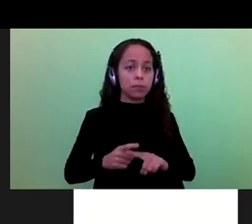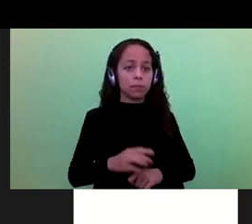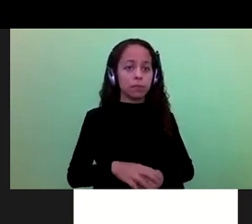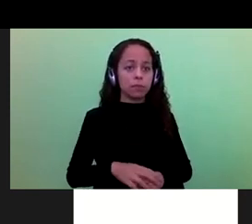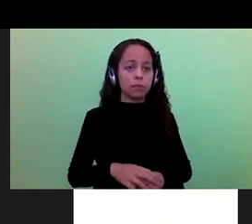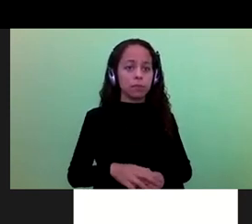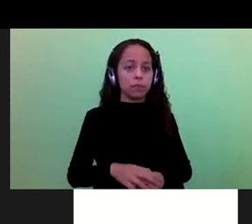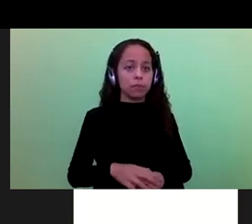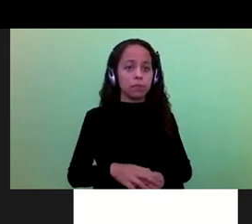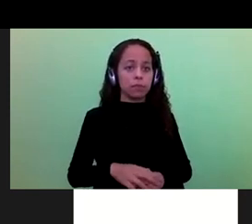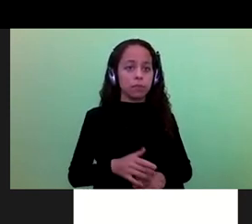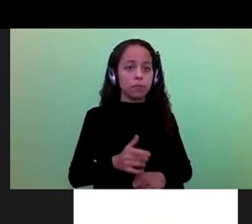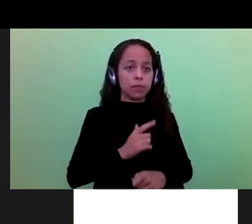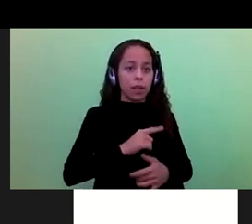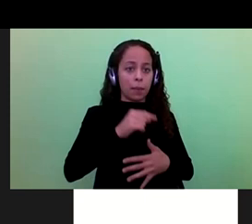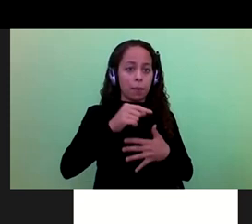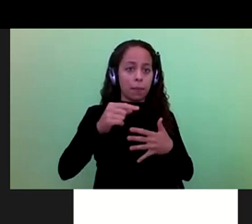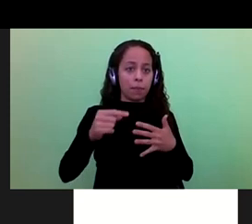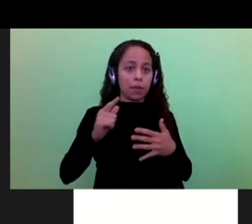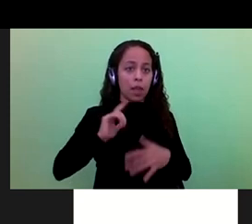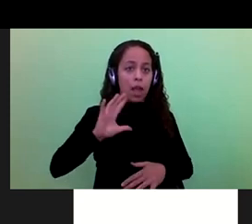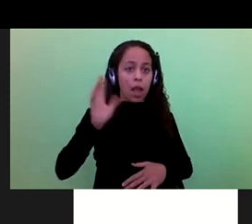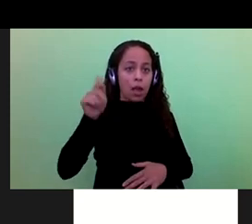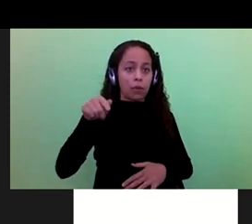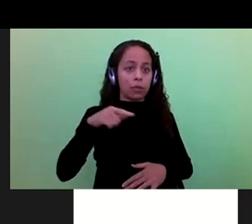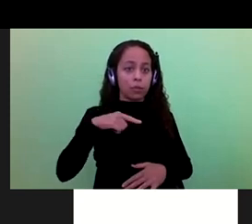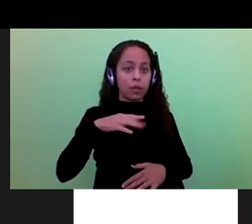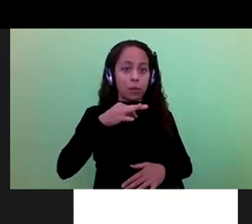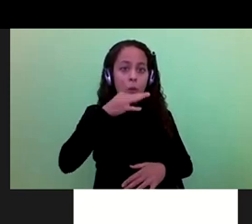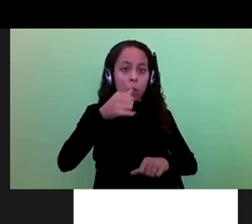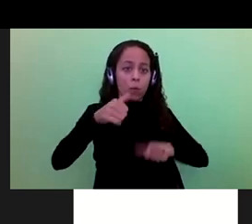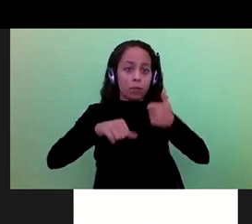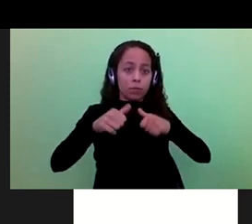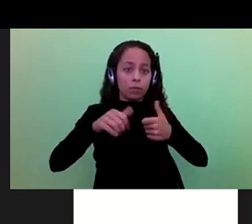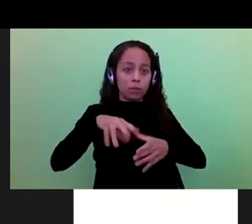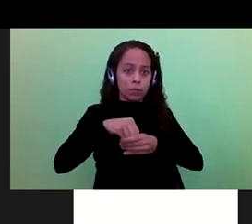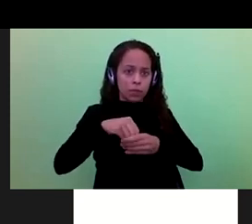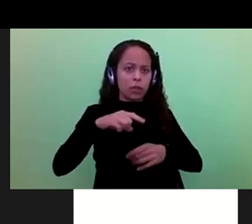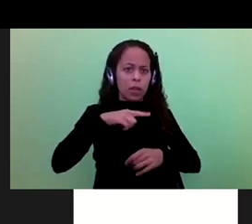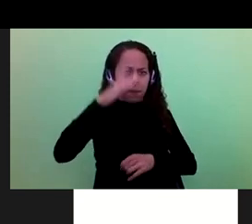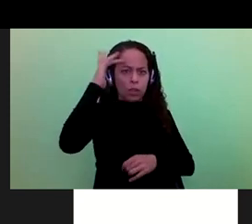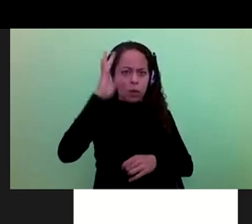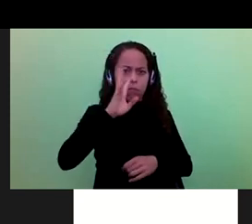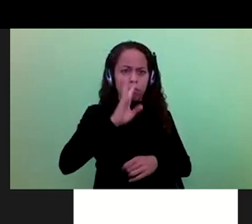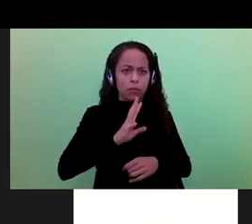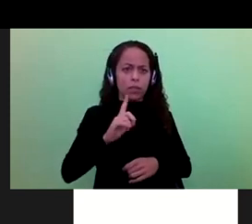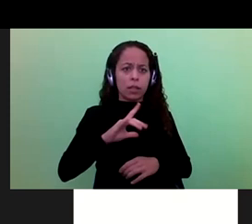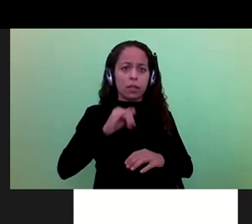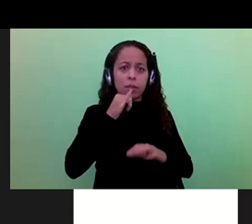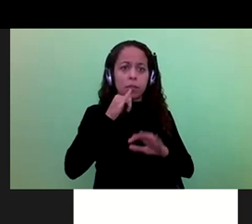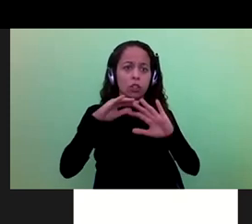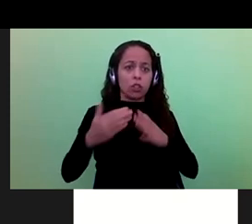Salvadas as devidas proporções e eventuais críticas que, obviamente, existem, a rede estadual, por